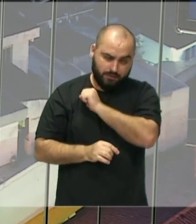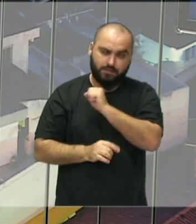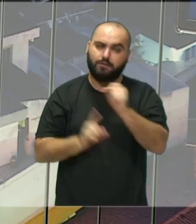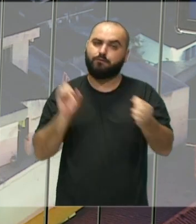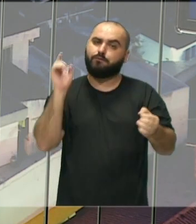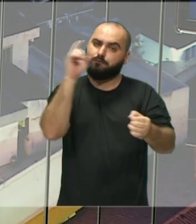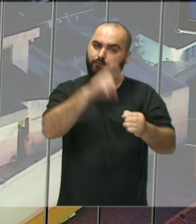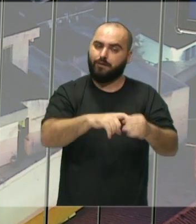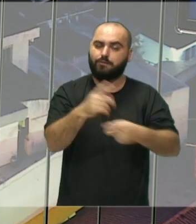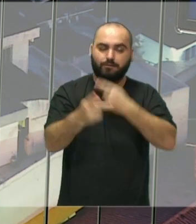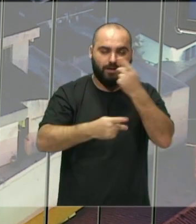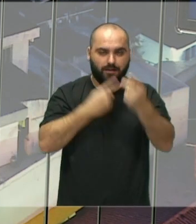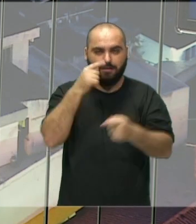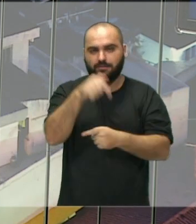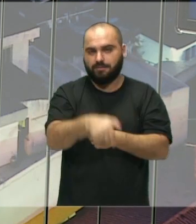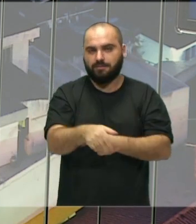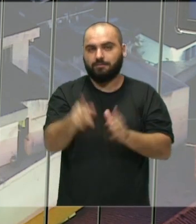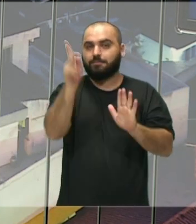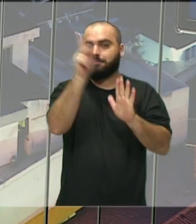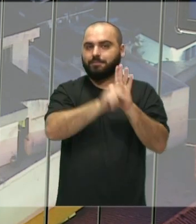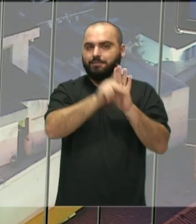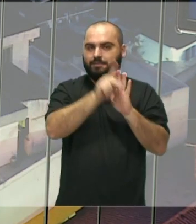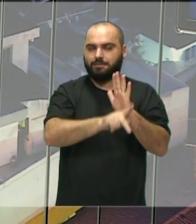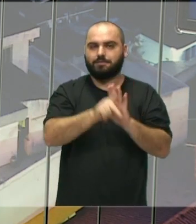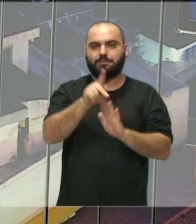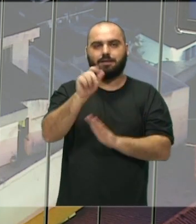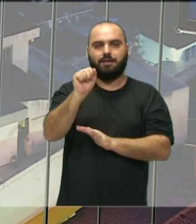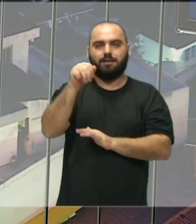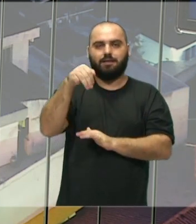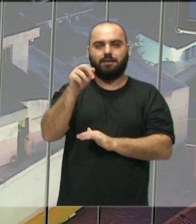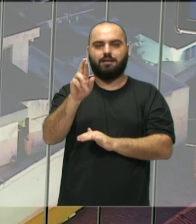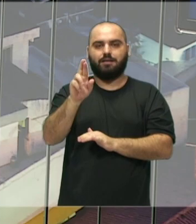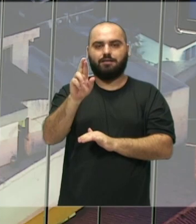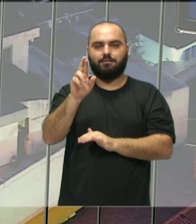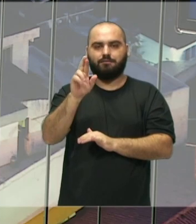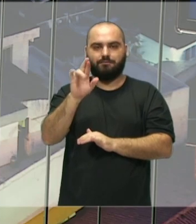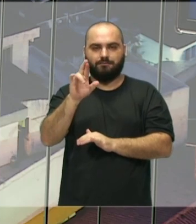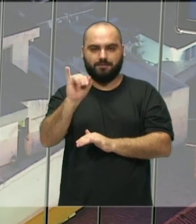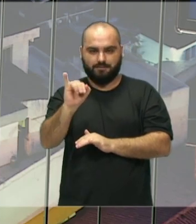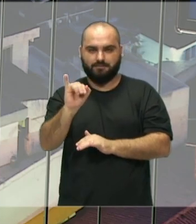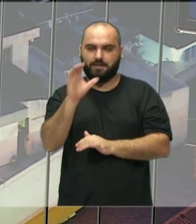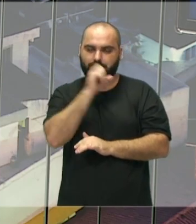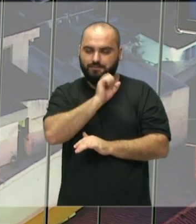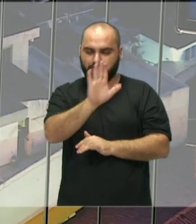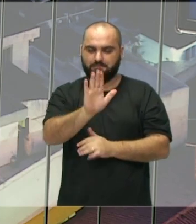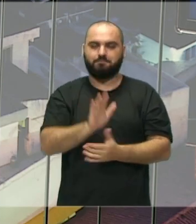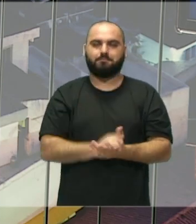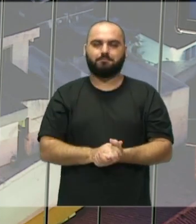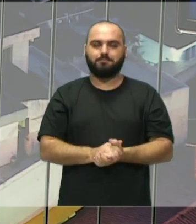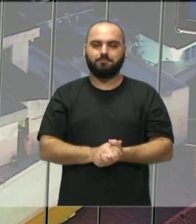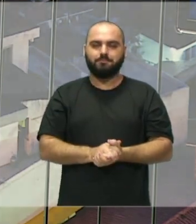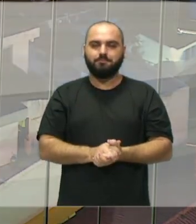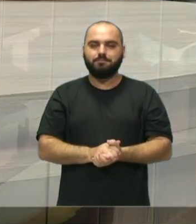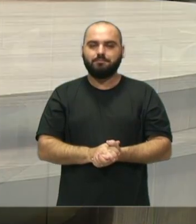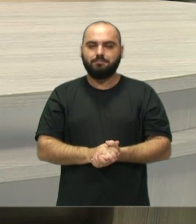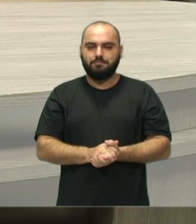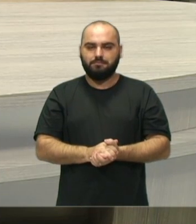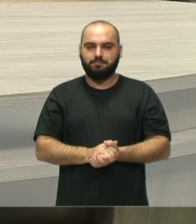sequência a gente continua aqui falando sobre esses projetos inovadores da região da Anfra. É só um minuto, a gente já volta.